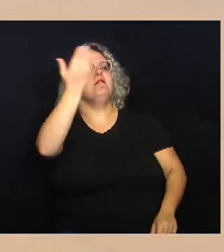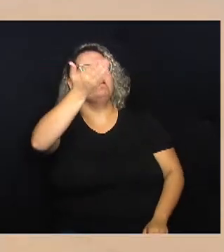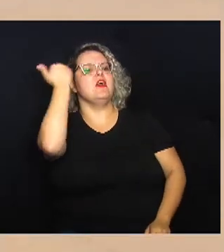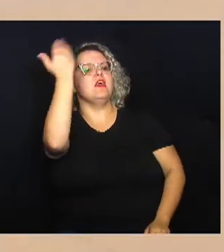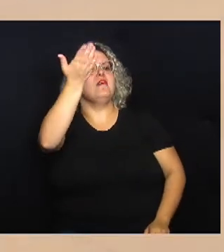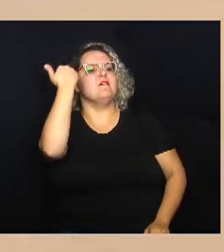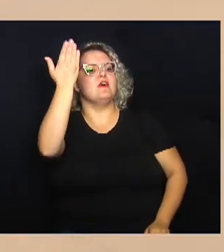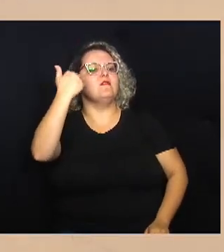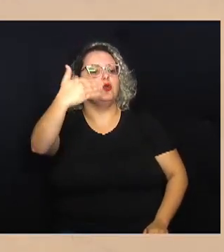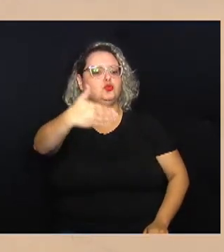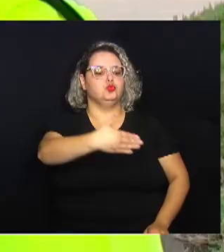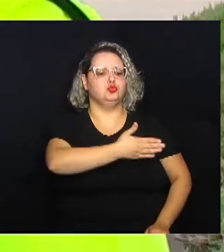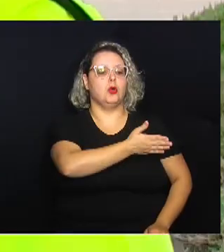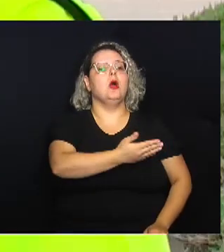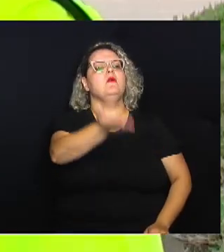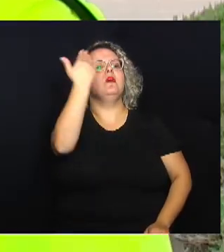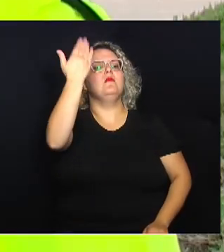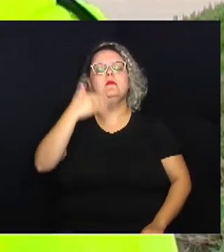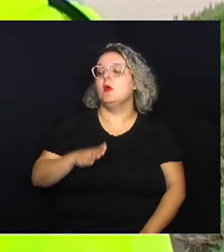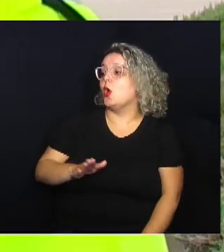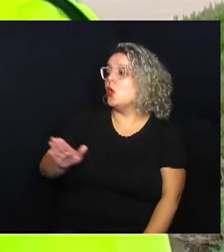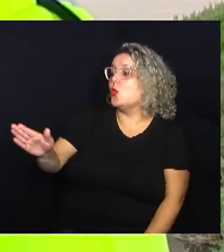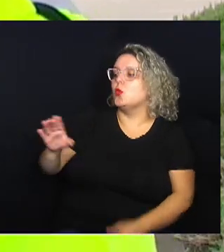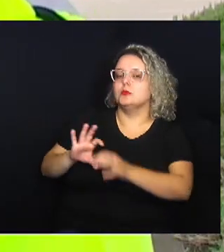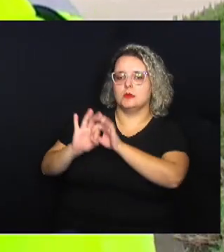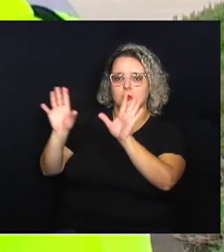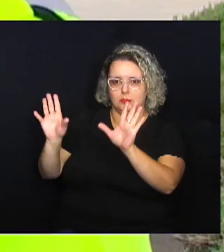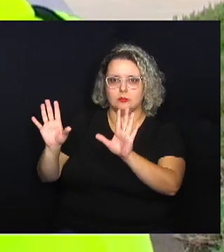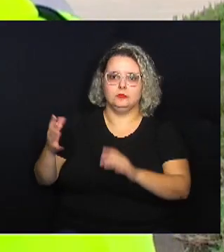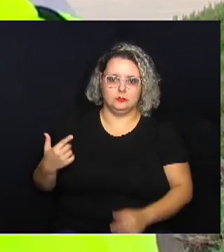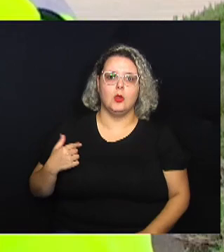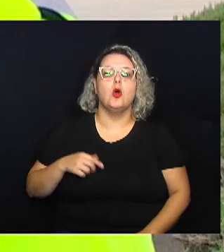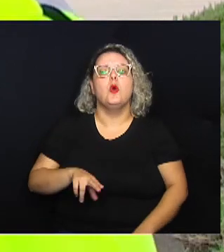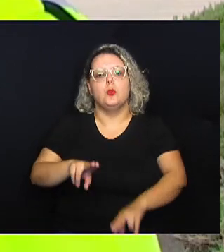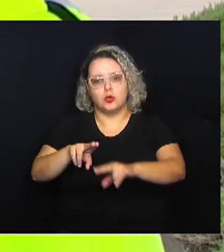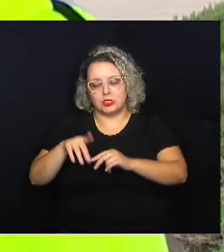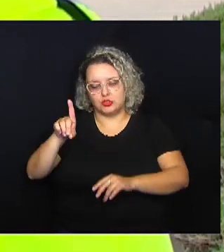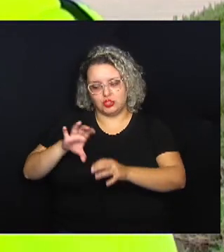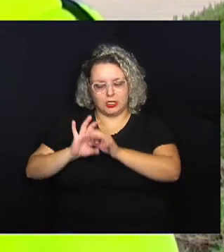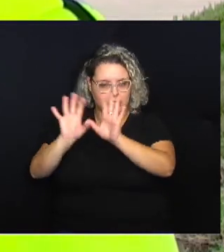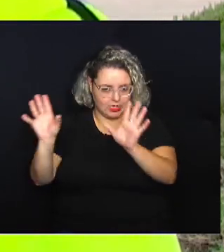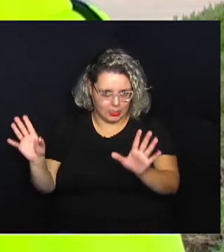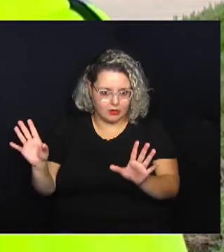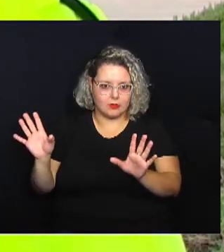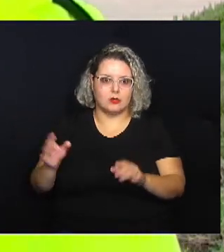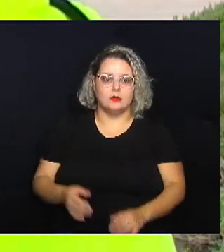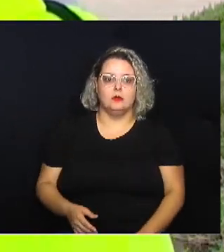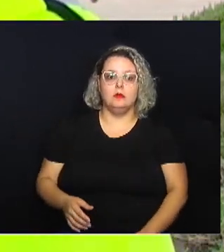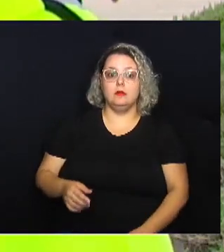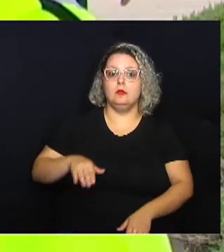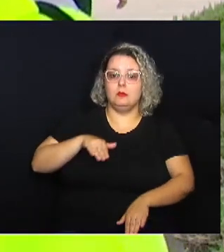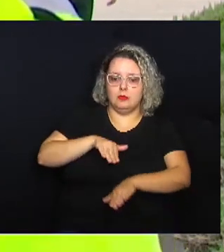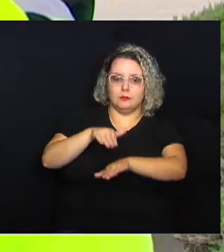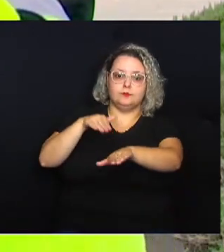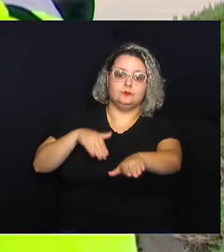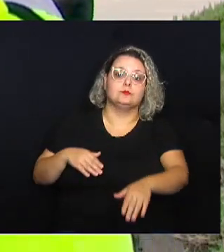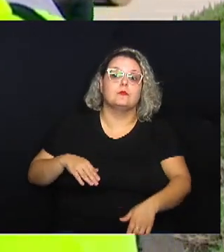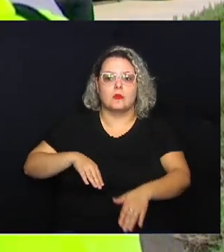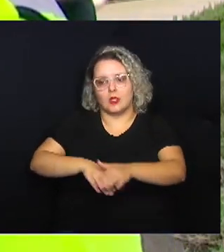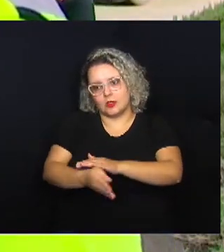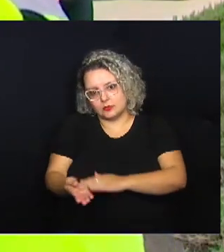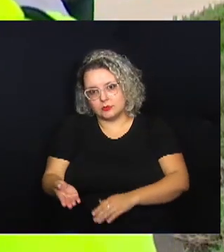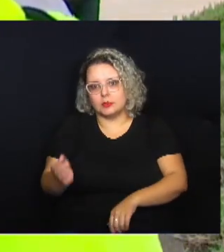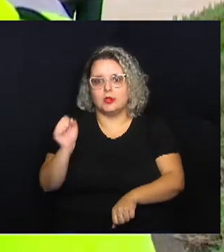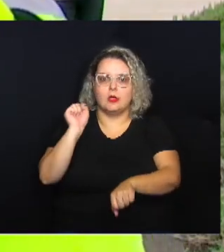para que eles possam fazer a conversão da direita livre por isso o nome operação direita livre é os veículos estão acostumados Óbvio